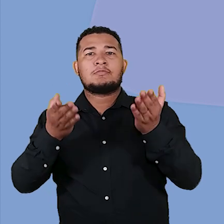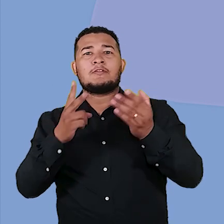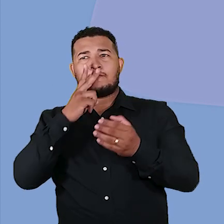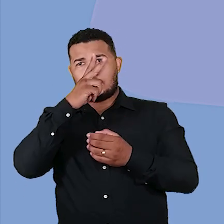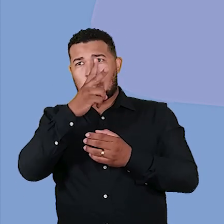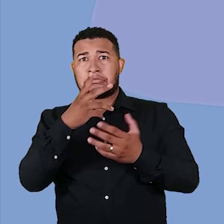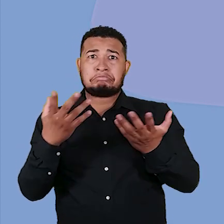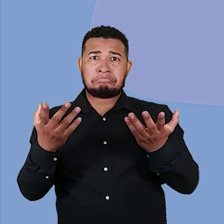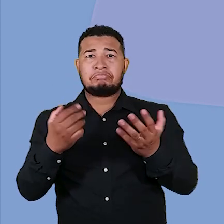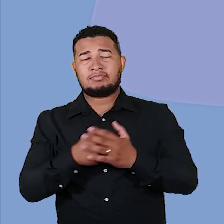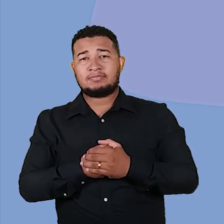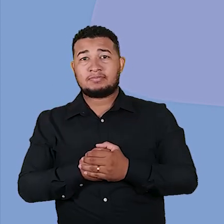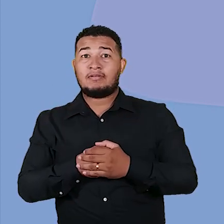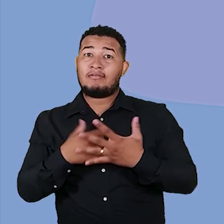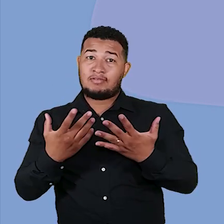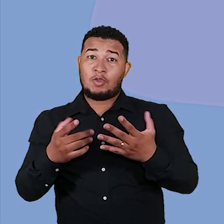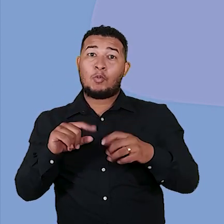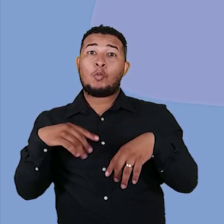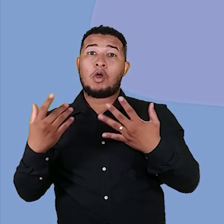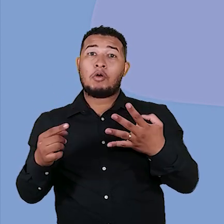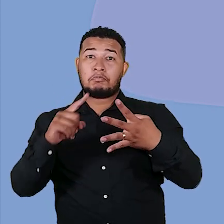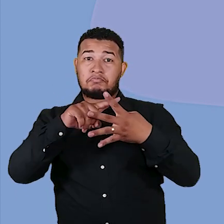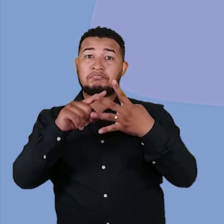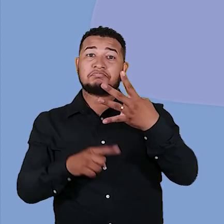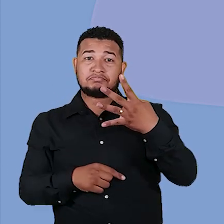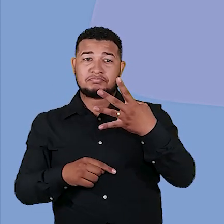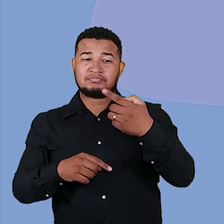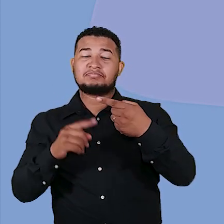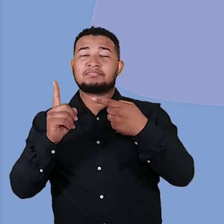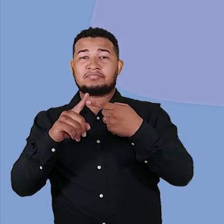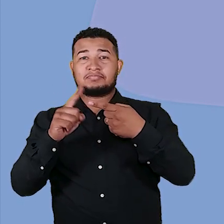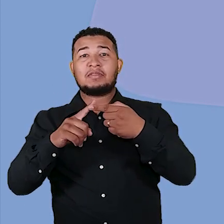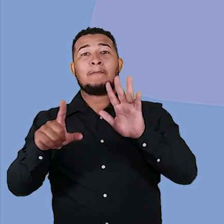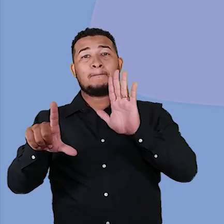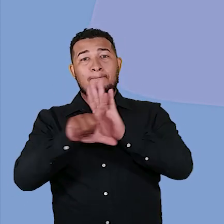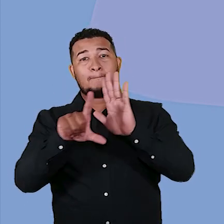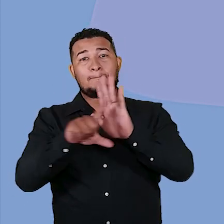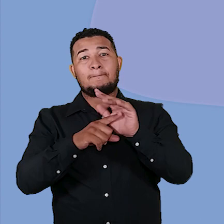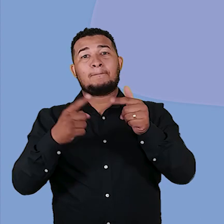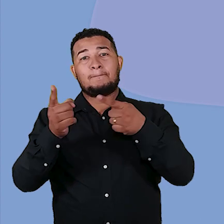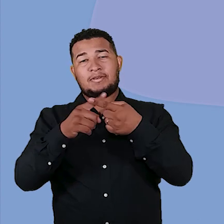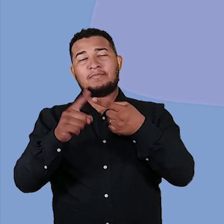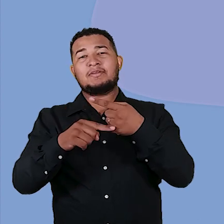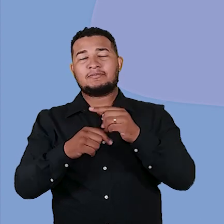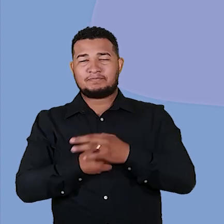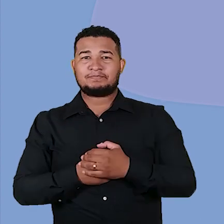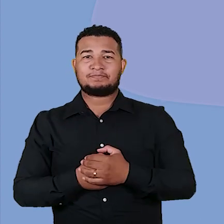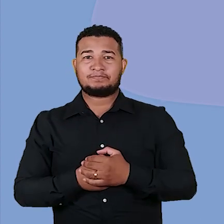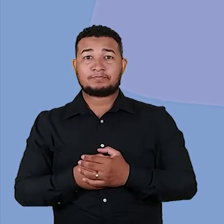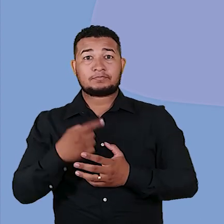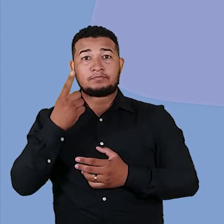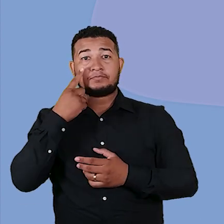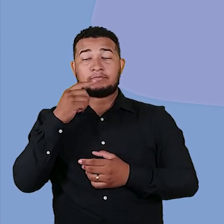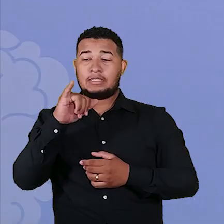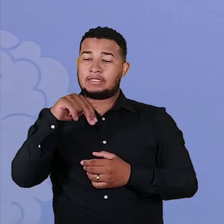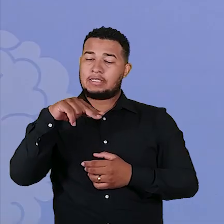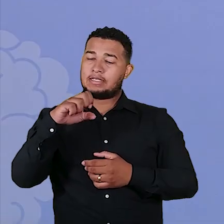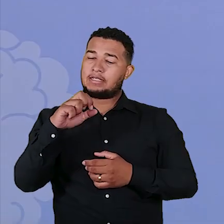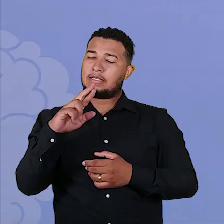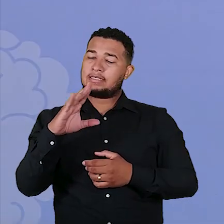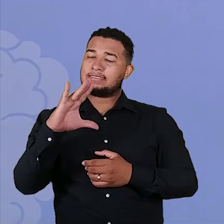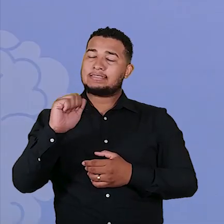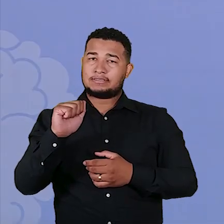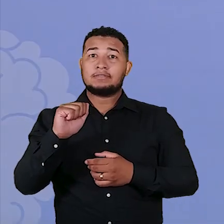e é equilíbrio das forças a gente nem tudo isso aí então é o que primeira lei de newton seja só